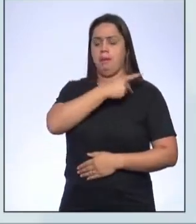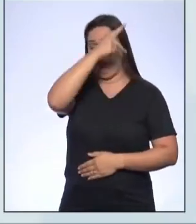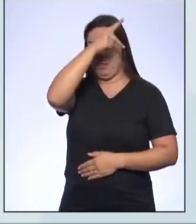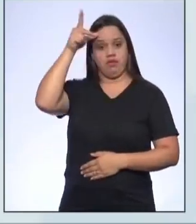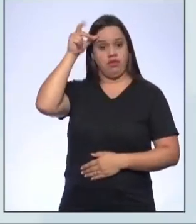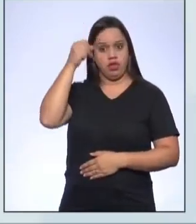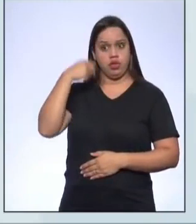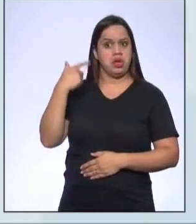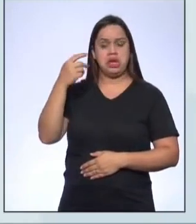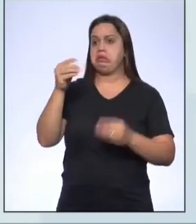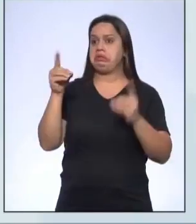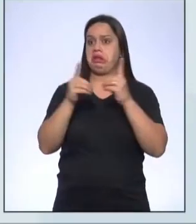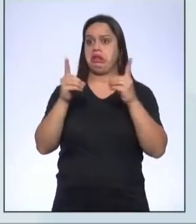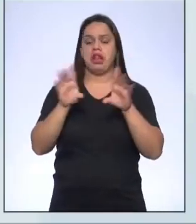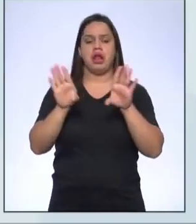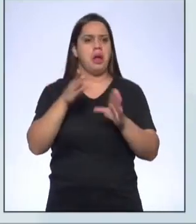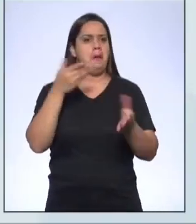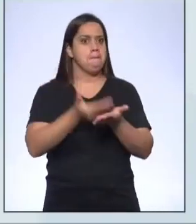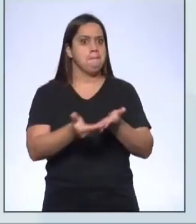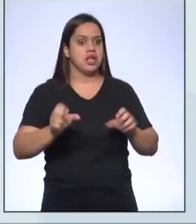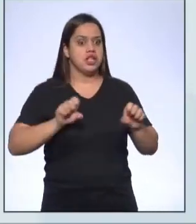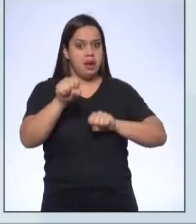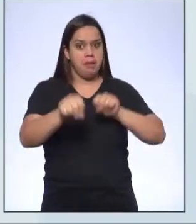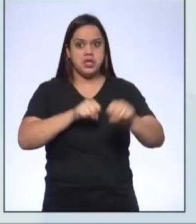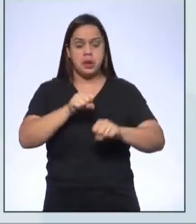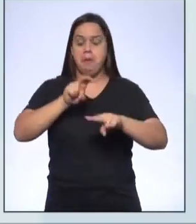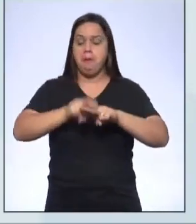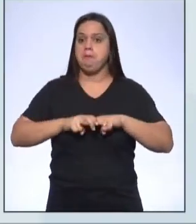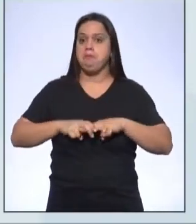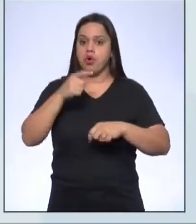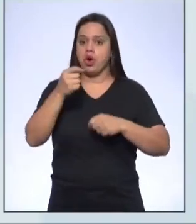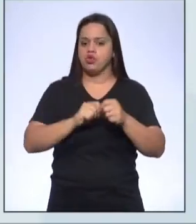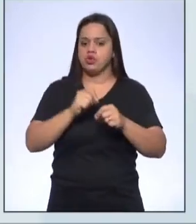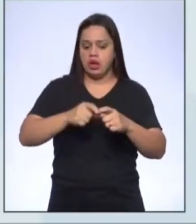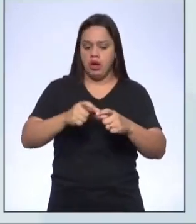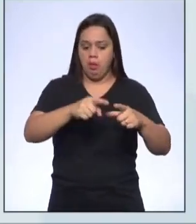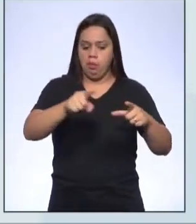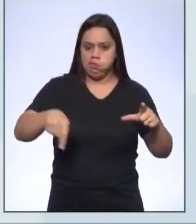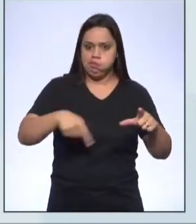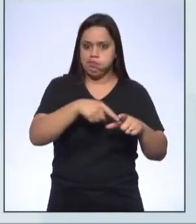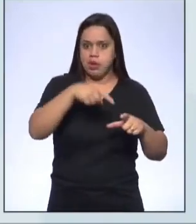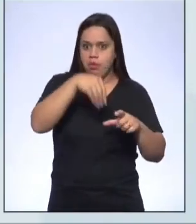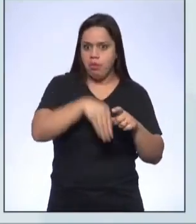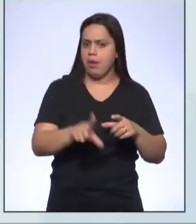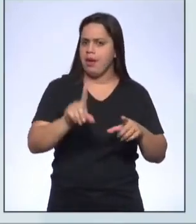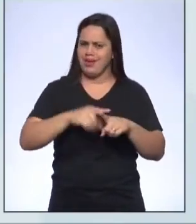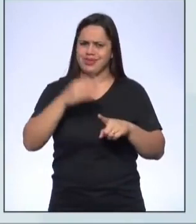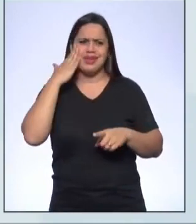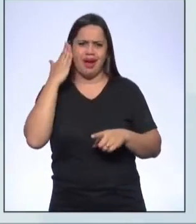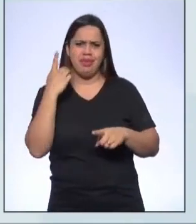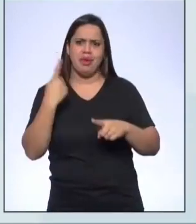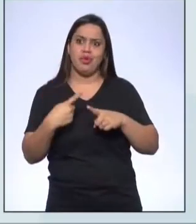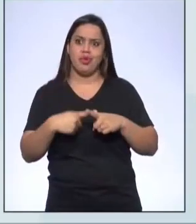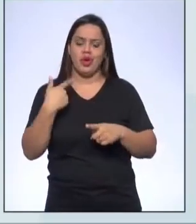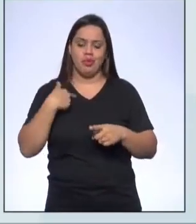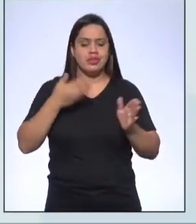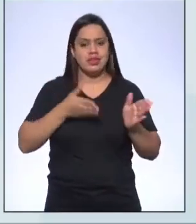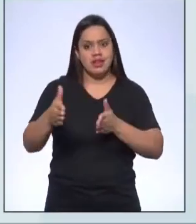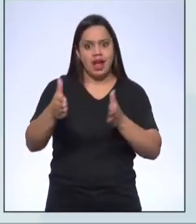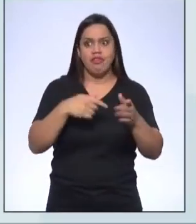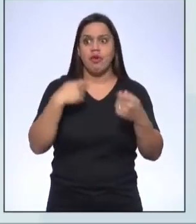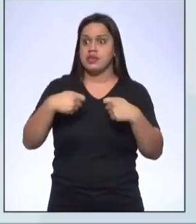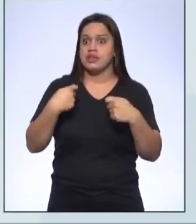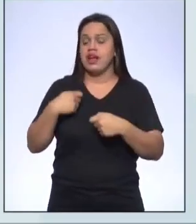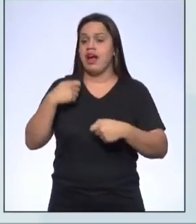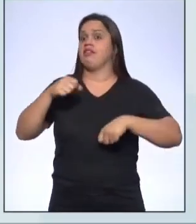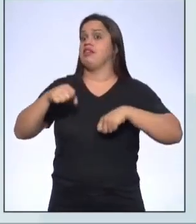minha bike por causa daquele maldito buraco. Claro que eu sabia do buraco, mas tive que passar por lá porque eu estava trabalhando e tinha que entregar